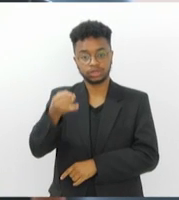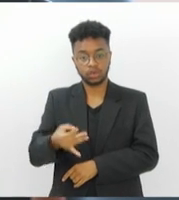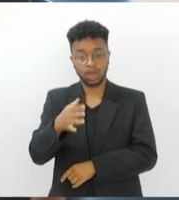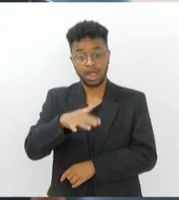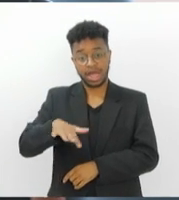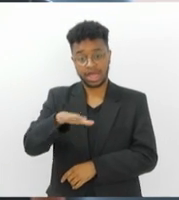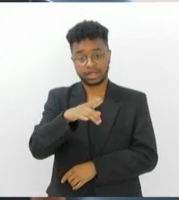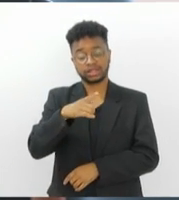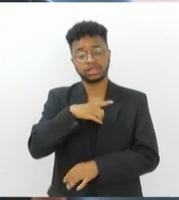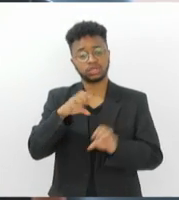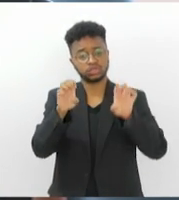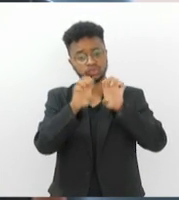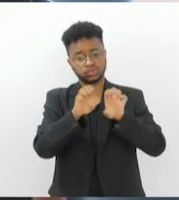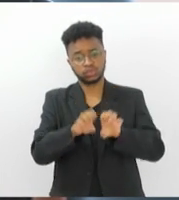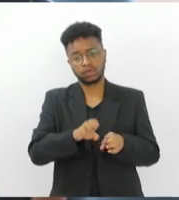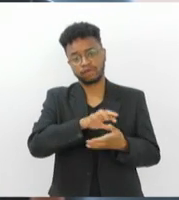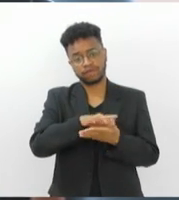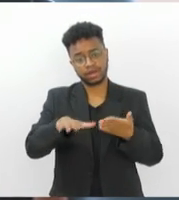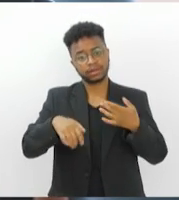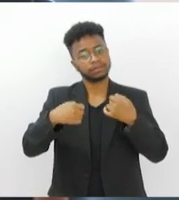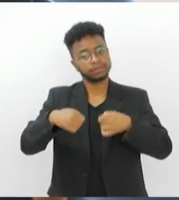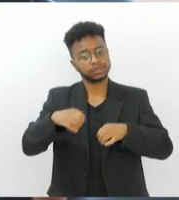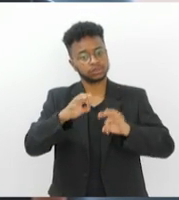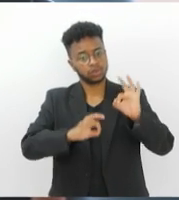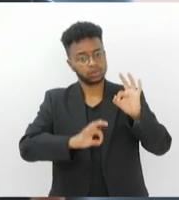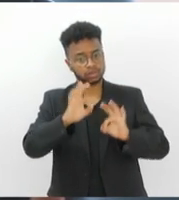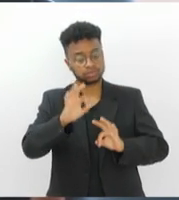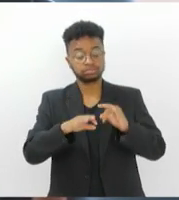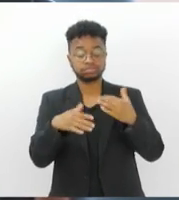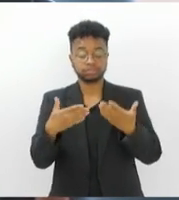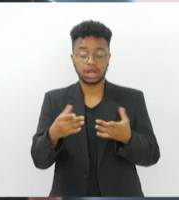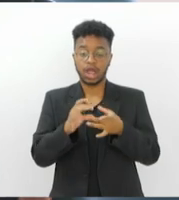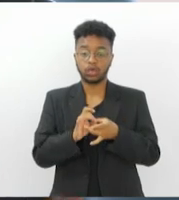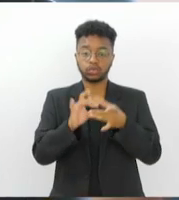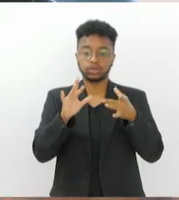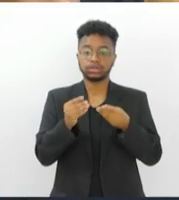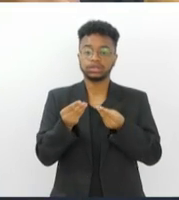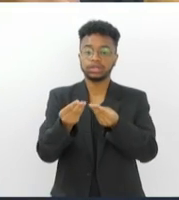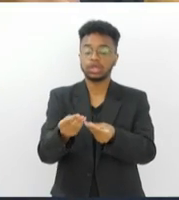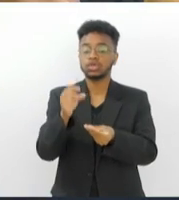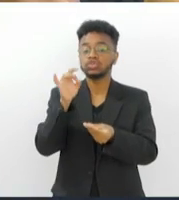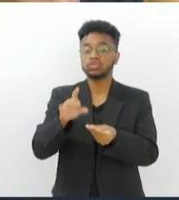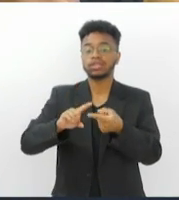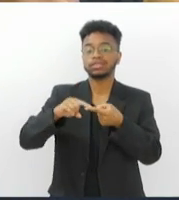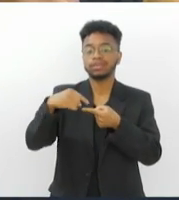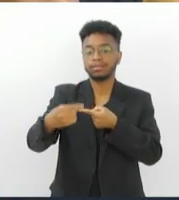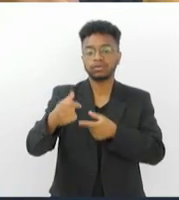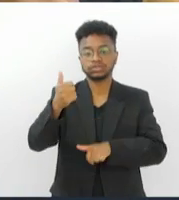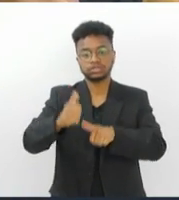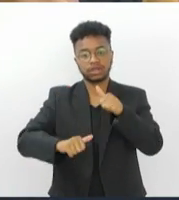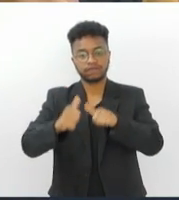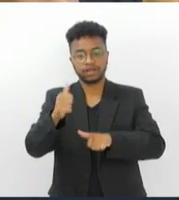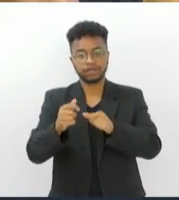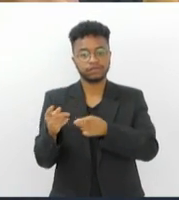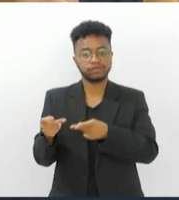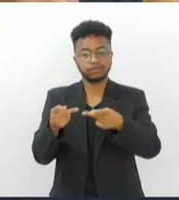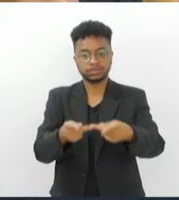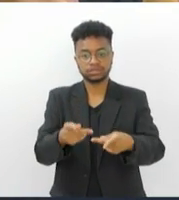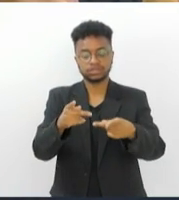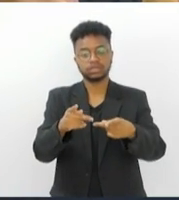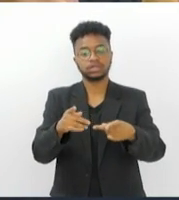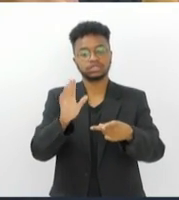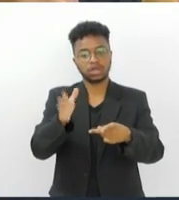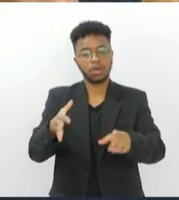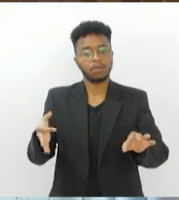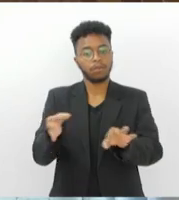conta com várias estruturas que dependem de montagem essa autorização só é concedida após a vistoria feita com todos os equipamentos